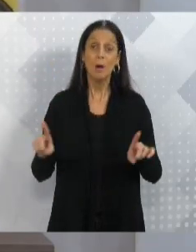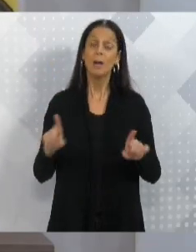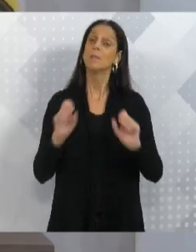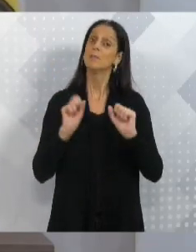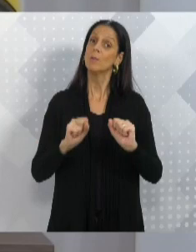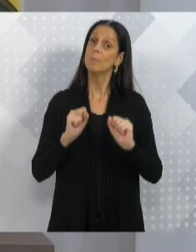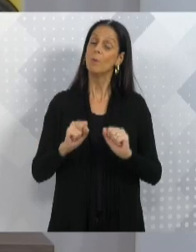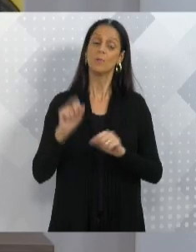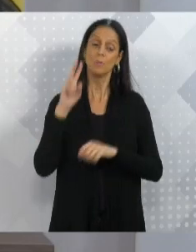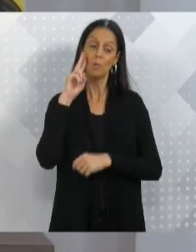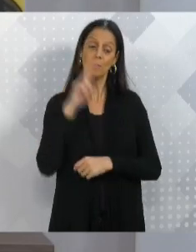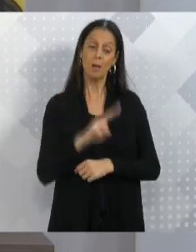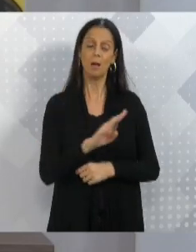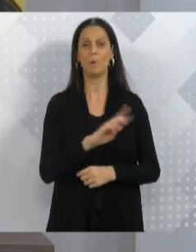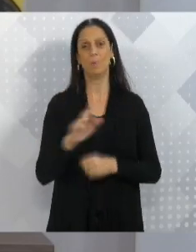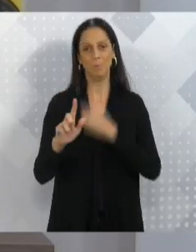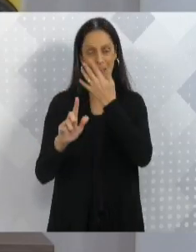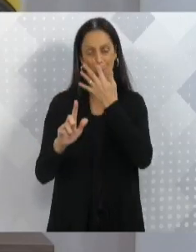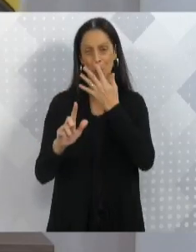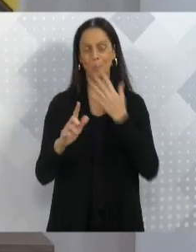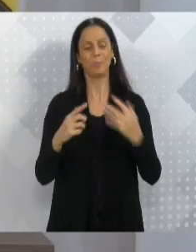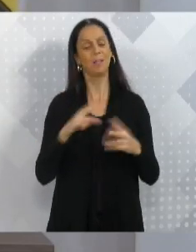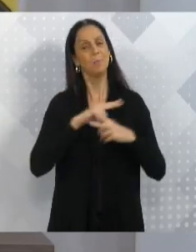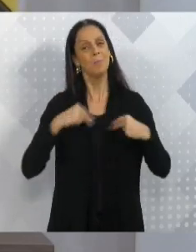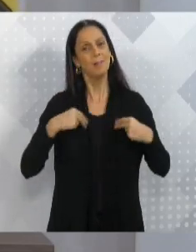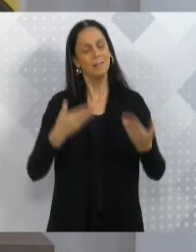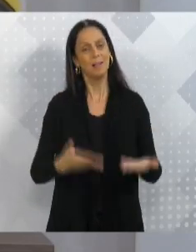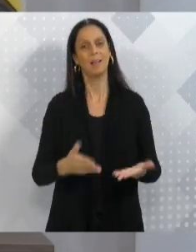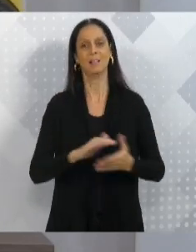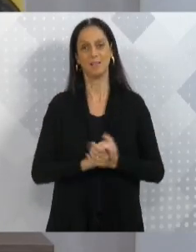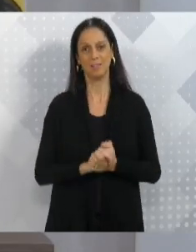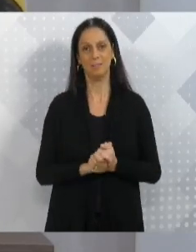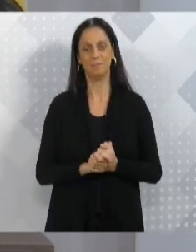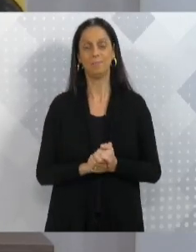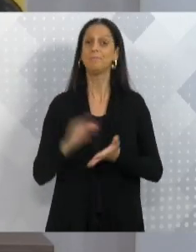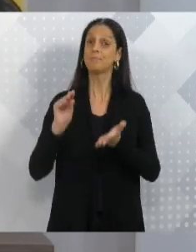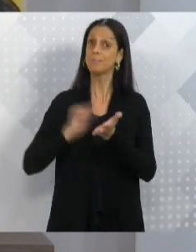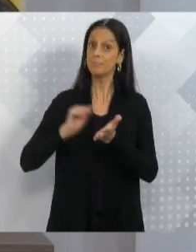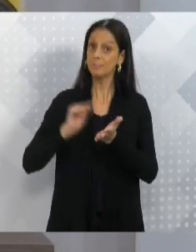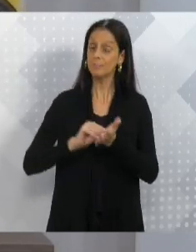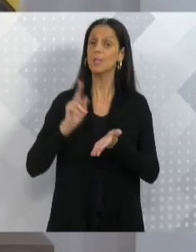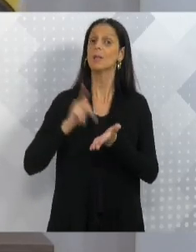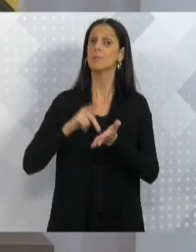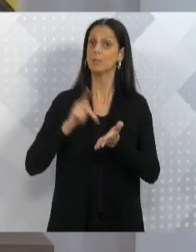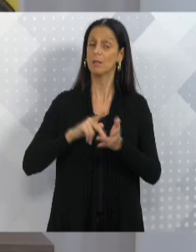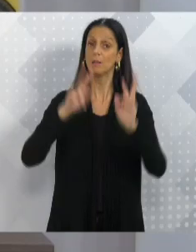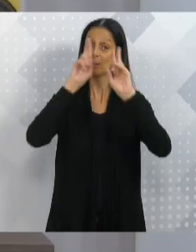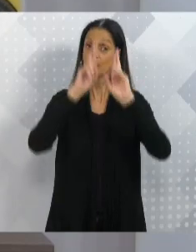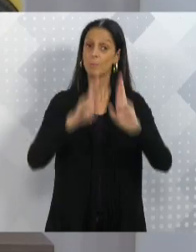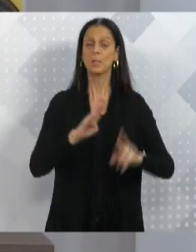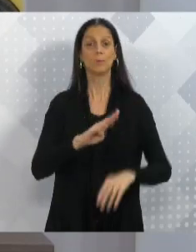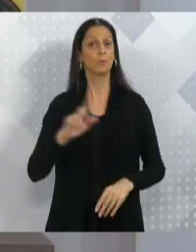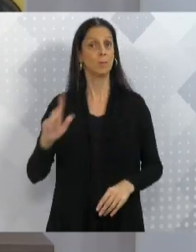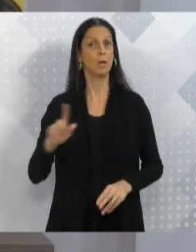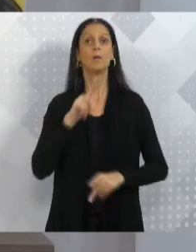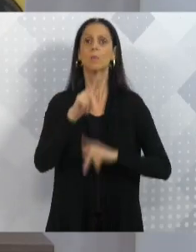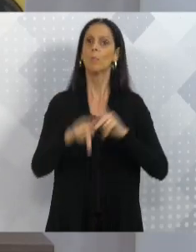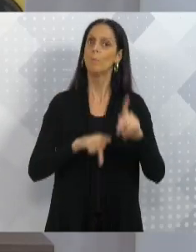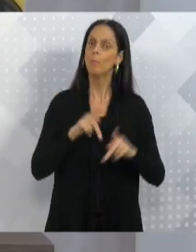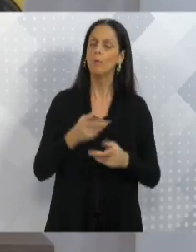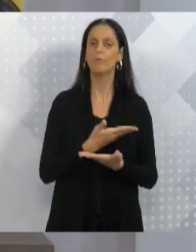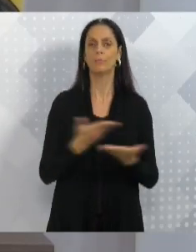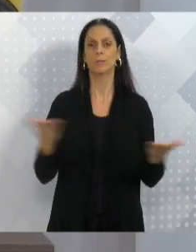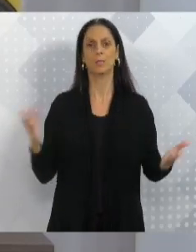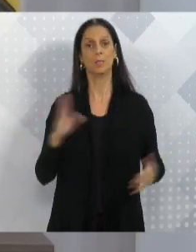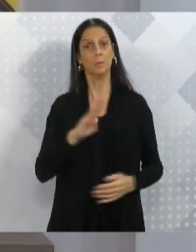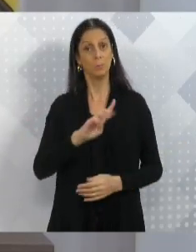Blumenau merece. Não é desse governo que está aí, nem dos outros que passaram, a falta de respeito com Blumenau, a falta de respeito com o nosso povo, com a nossa gente. Blumenau,